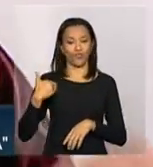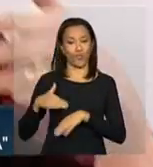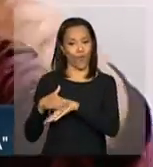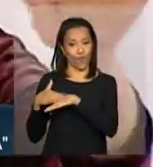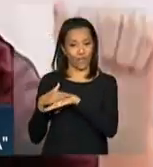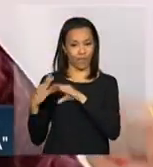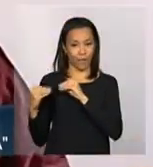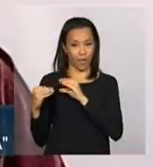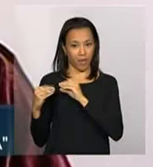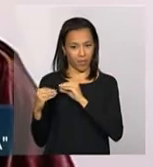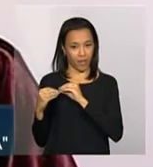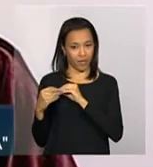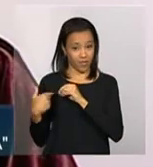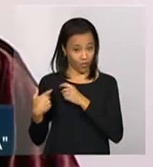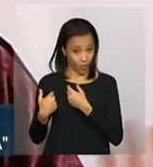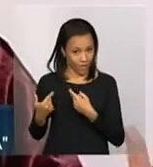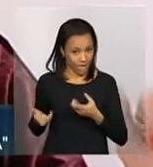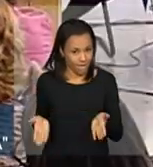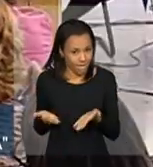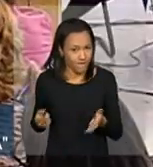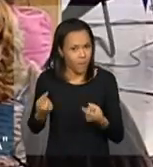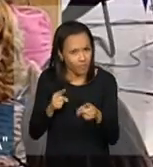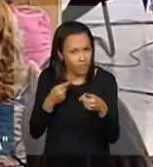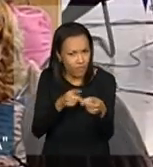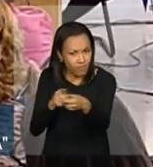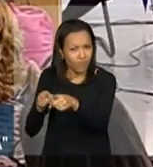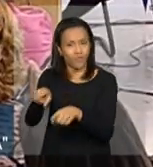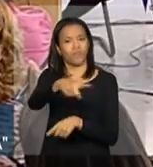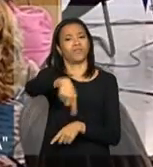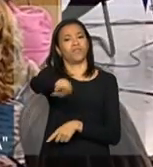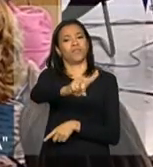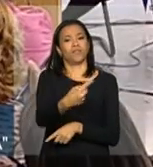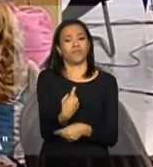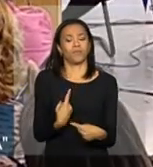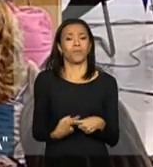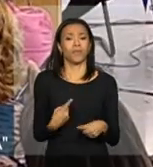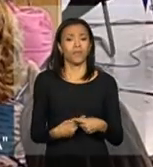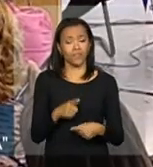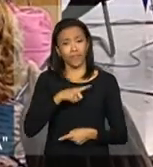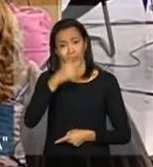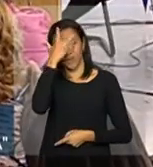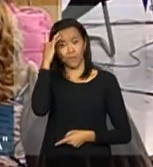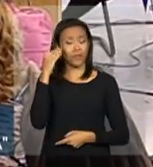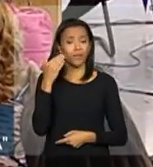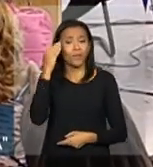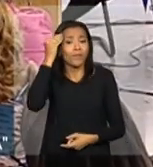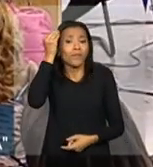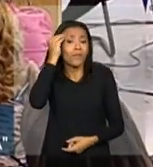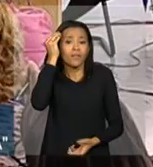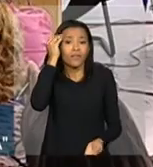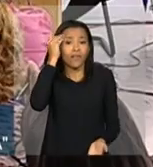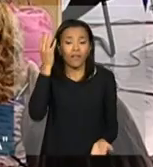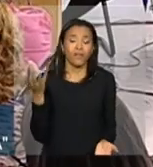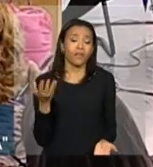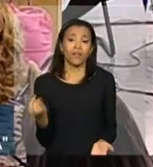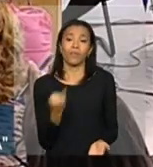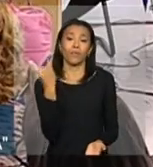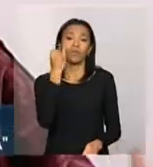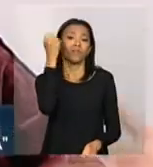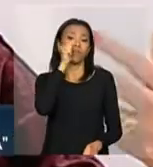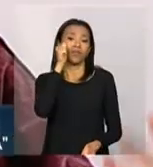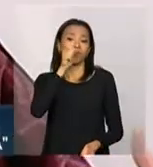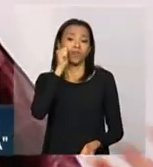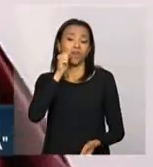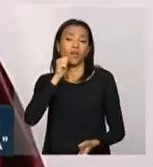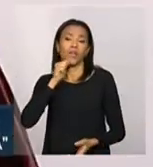e aqui até para provocar, viu, gente? Para provocar mesmo. Porque tem gente que não compreende ainda a importância das mulheres